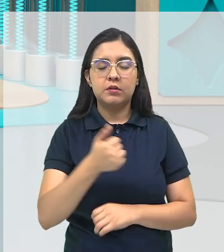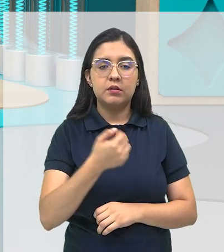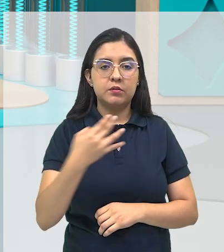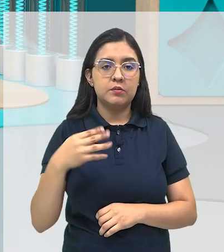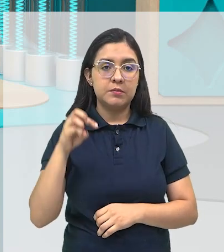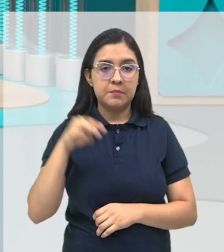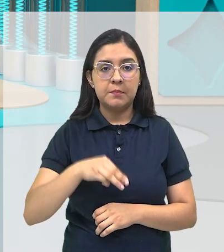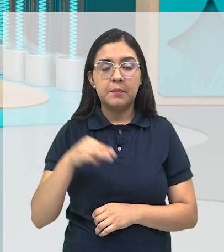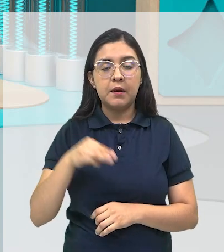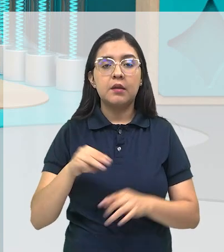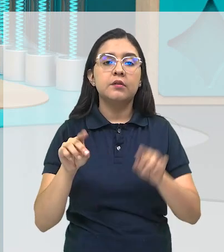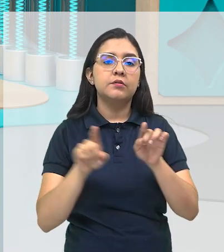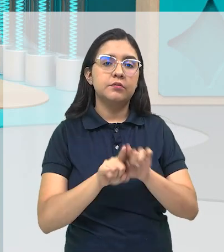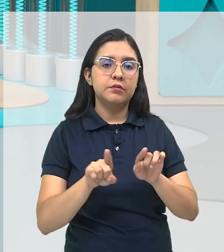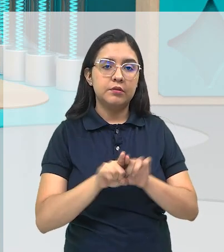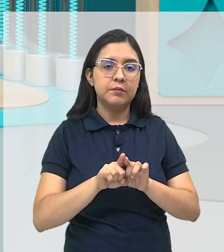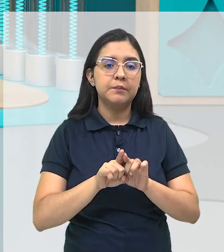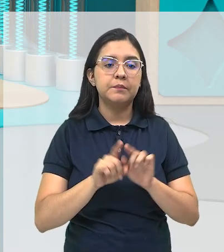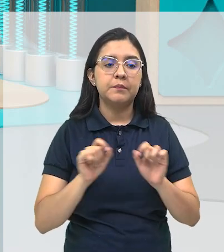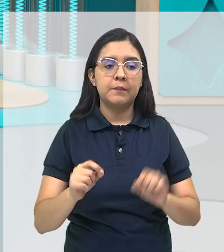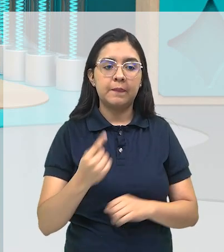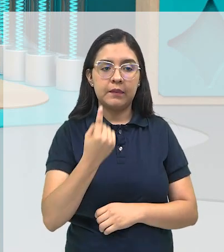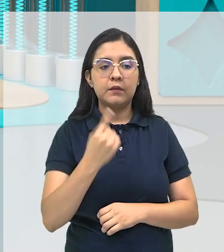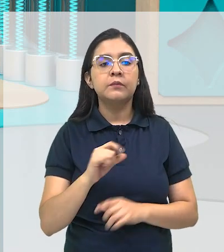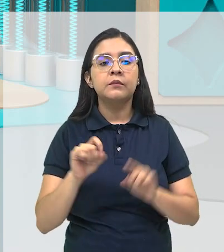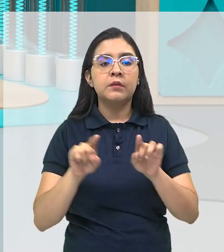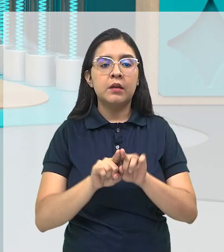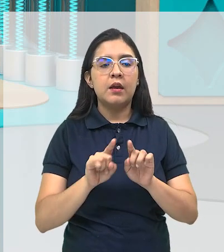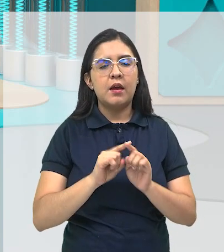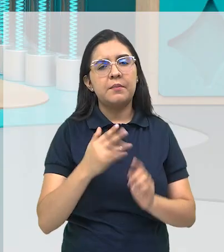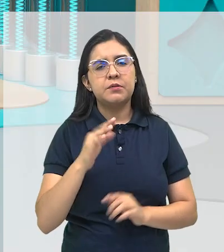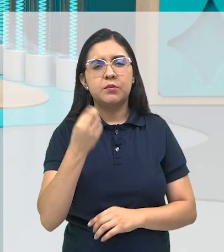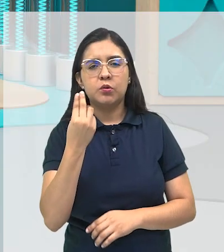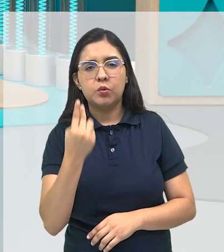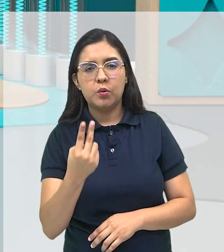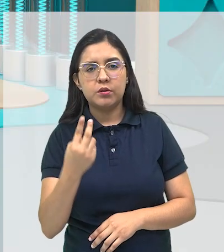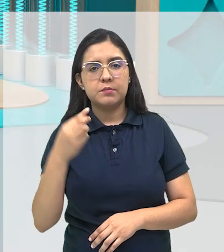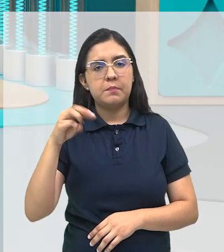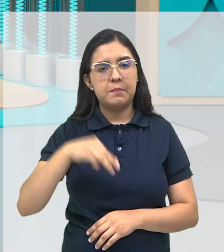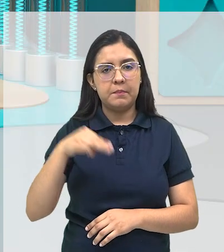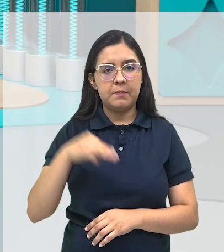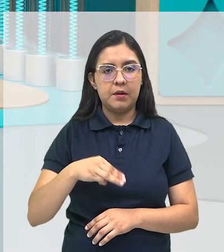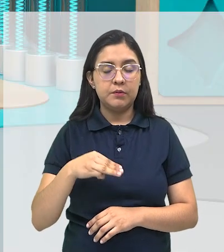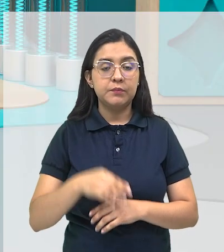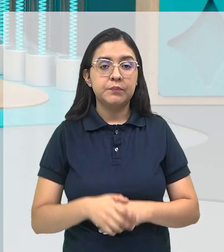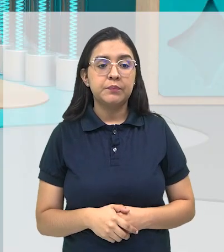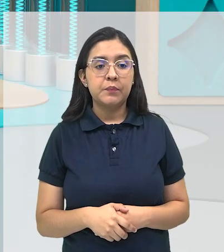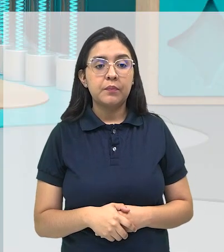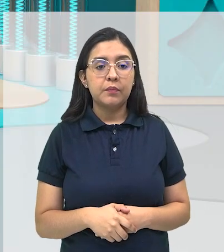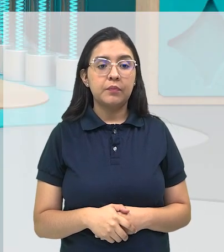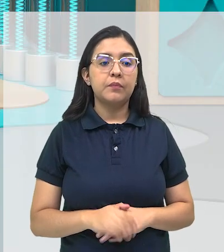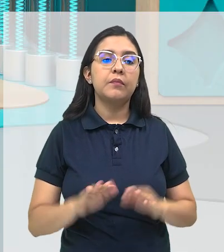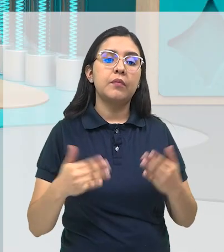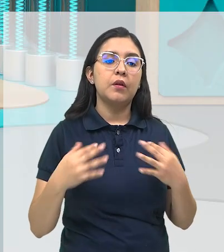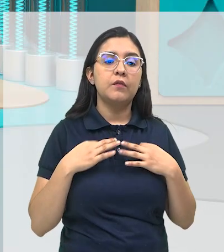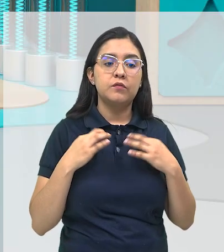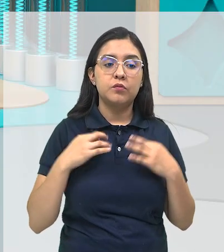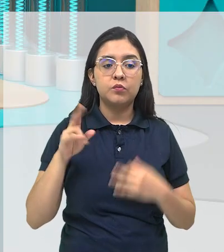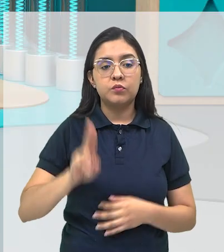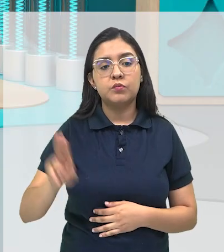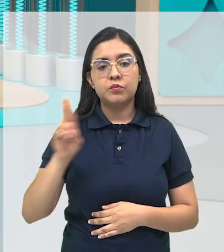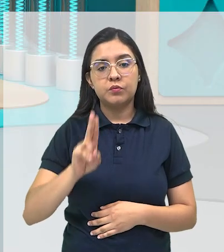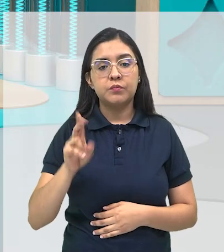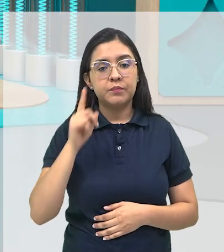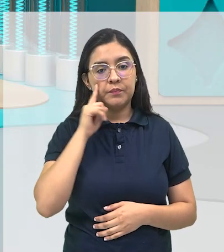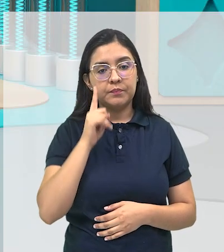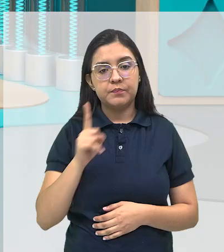14 metros de comprimento por 1,5 a 2 metros de largura, tá bom? As vestimentas utilizadas